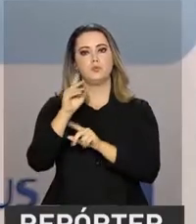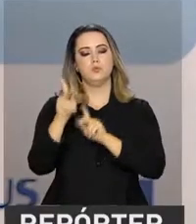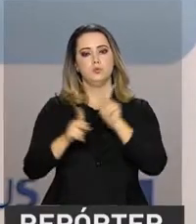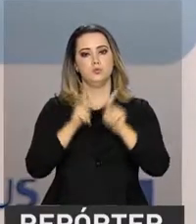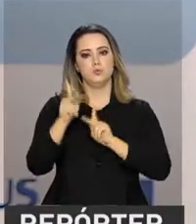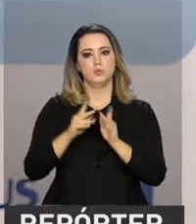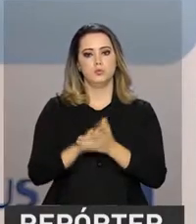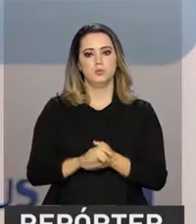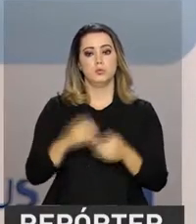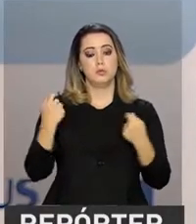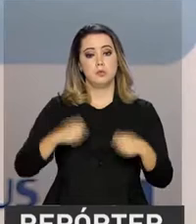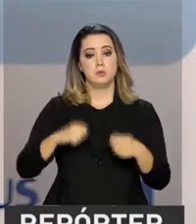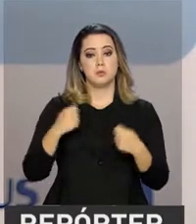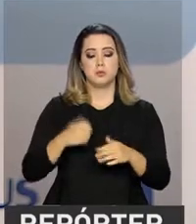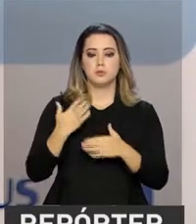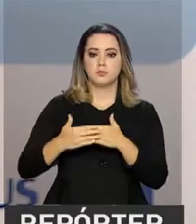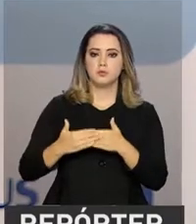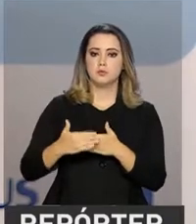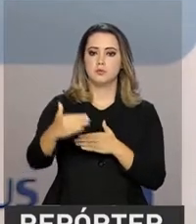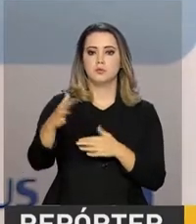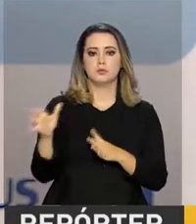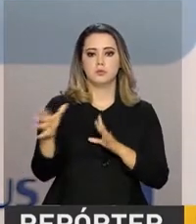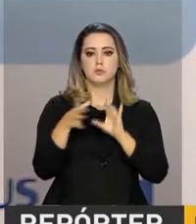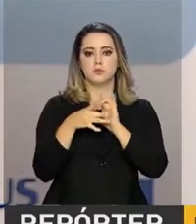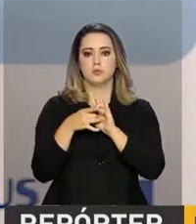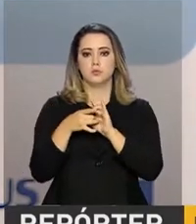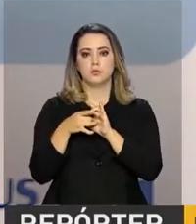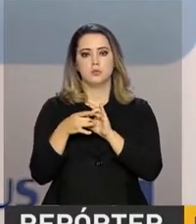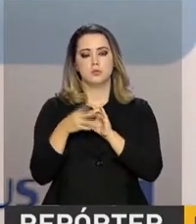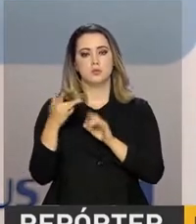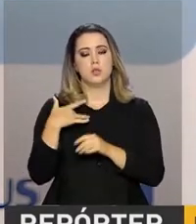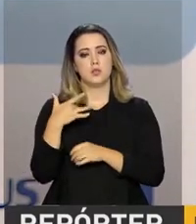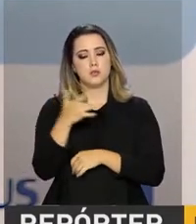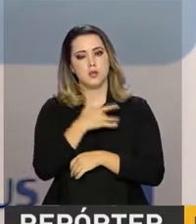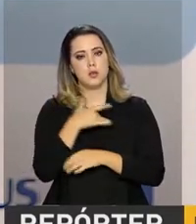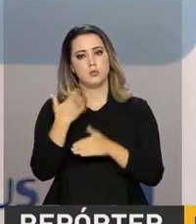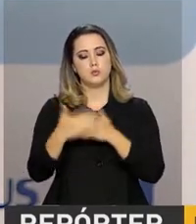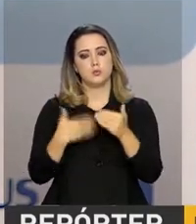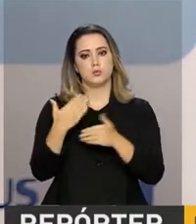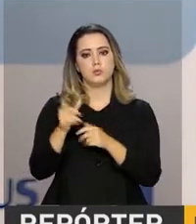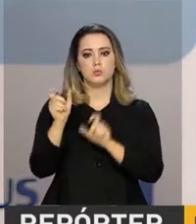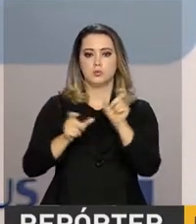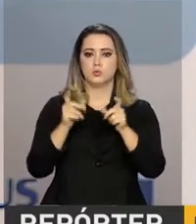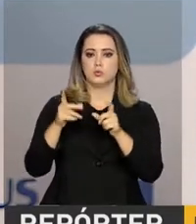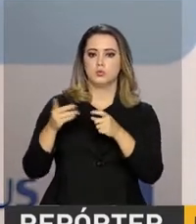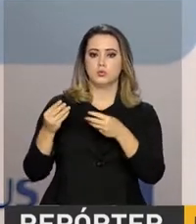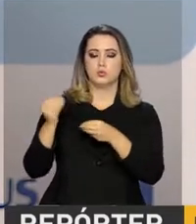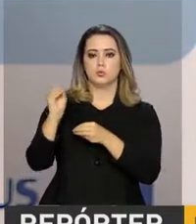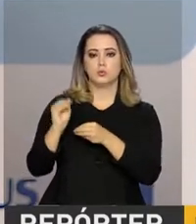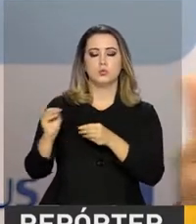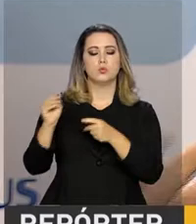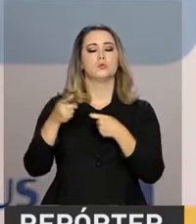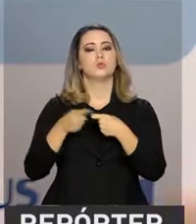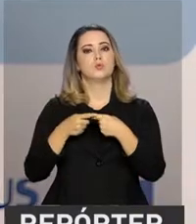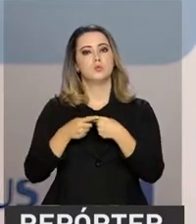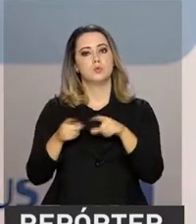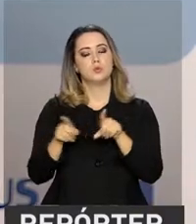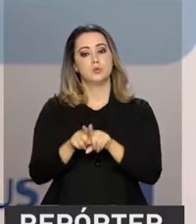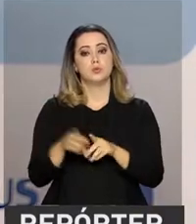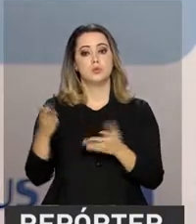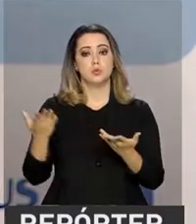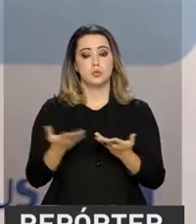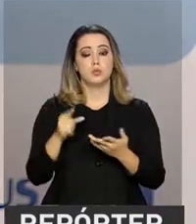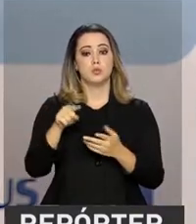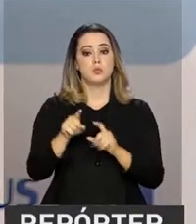seguidamente a integração com a saúde ambulatorial com as consultas especializadas exames e também com a